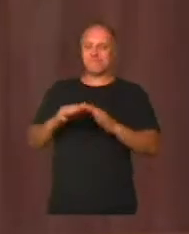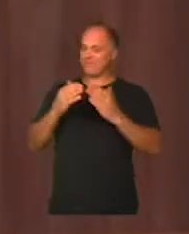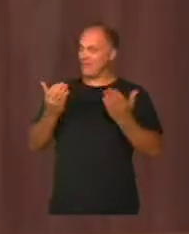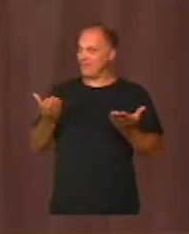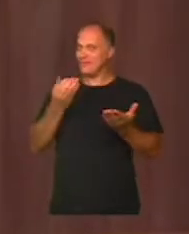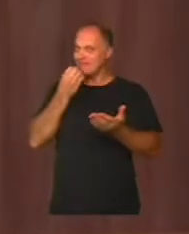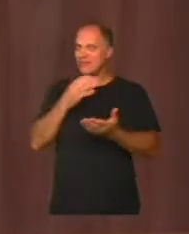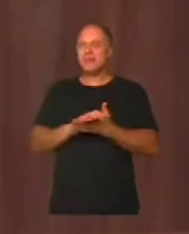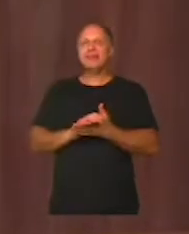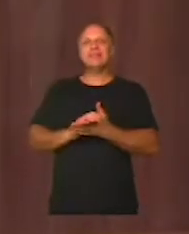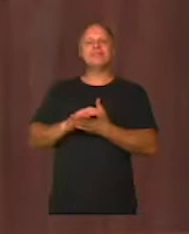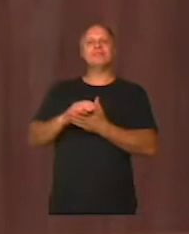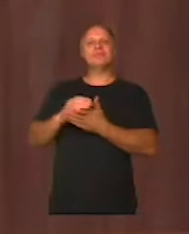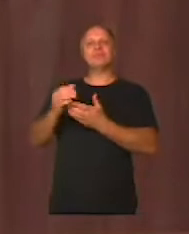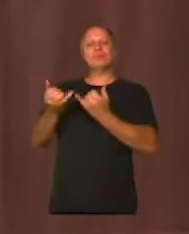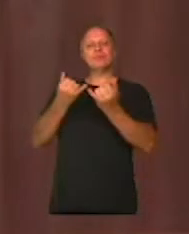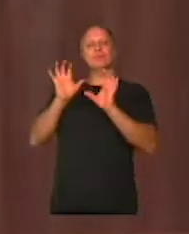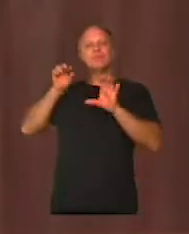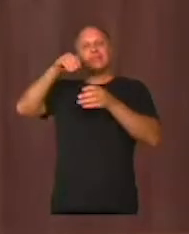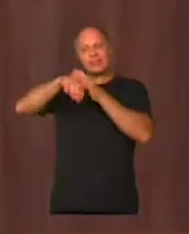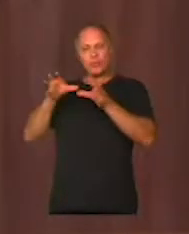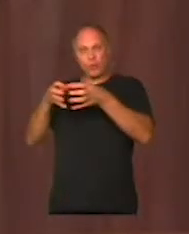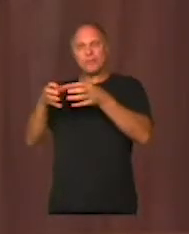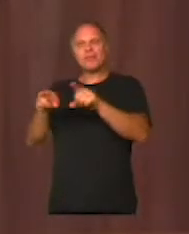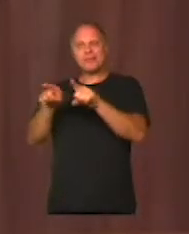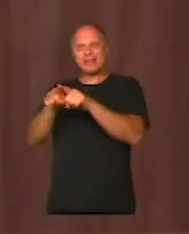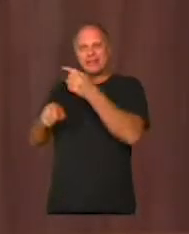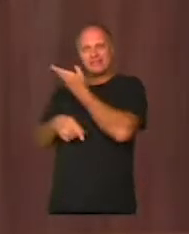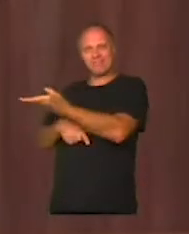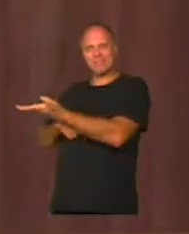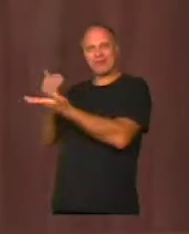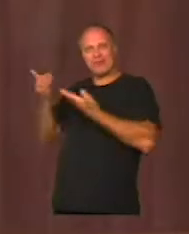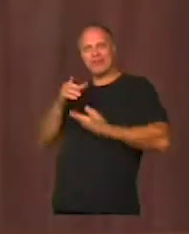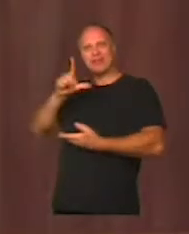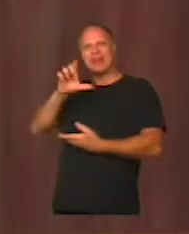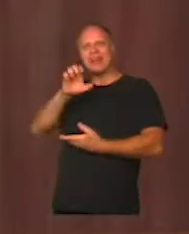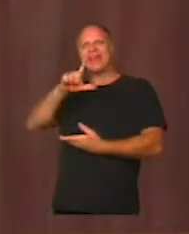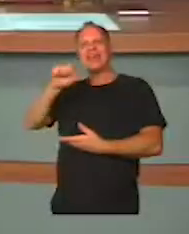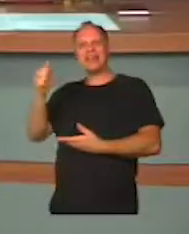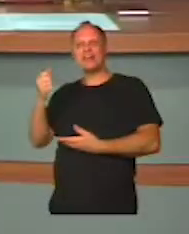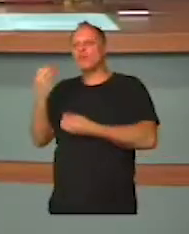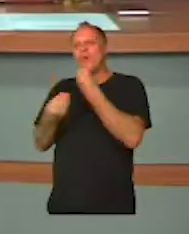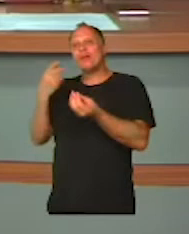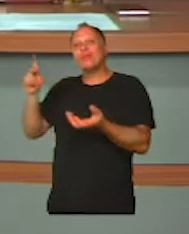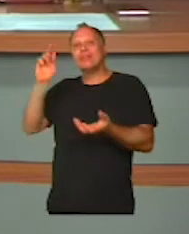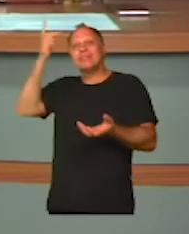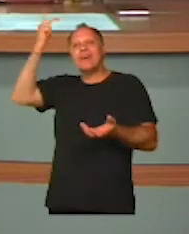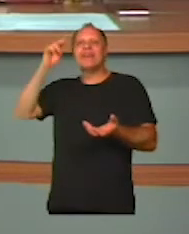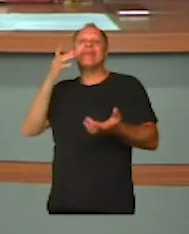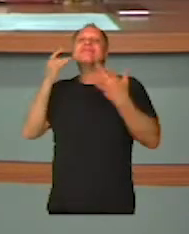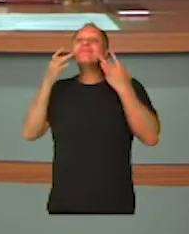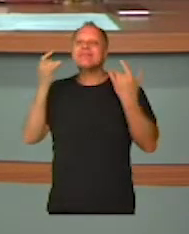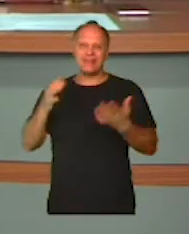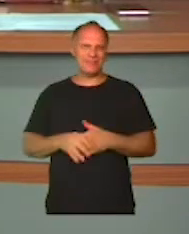né, dentro desse elenco, temos a Leila também. Leila, como é que foi a tua trajetória no teatro? É